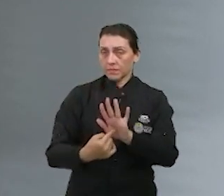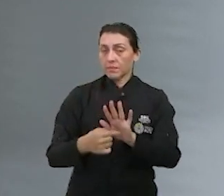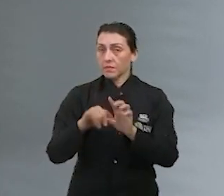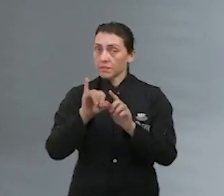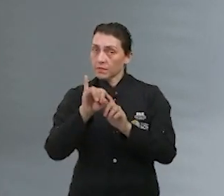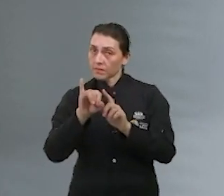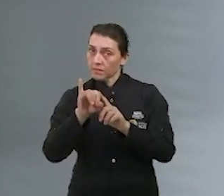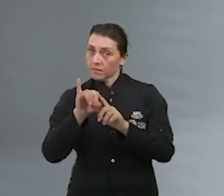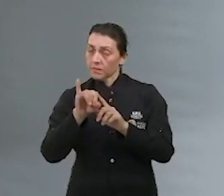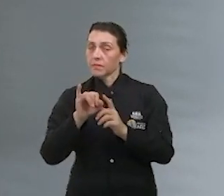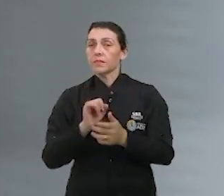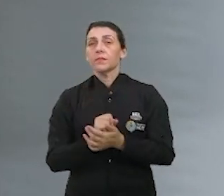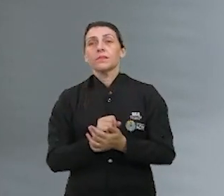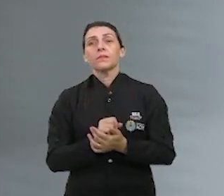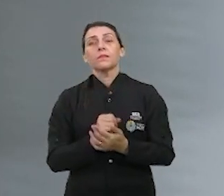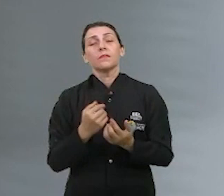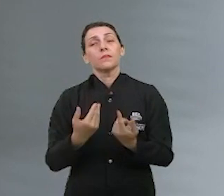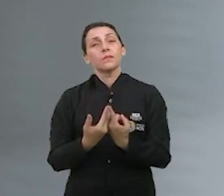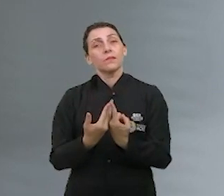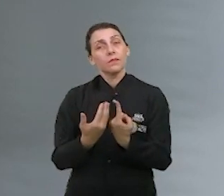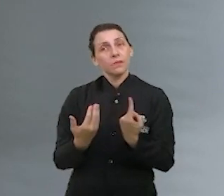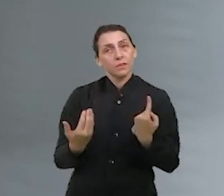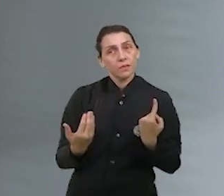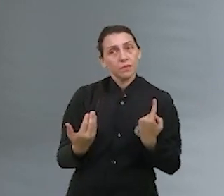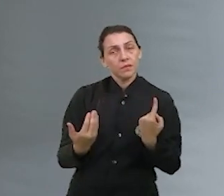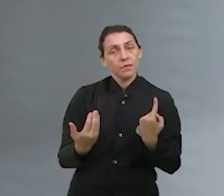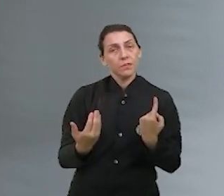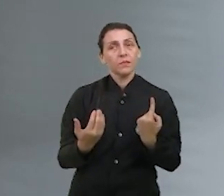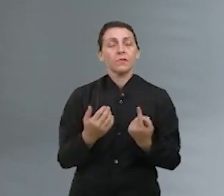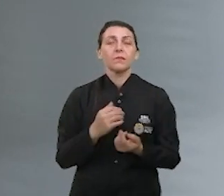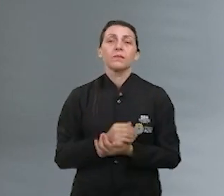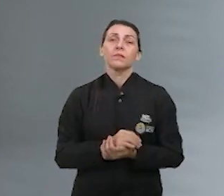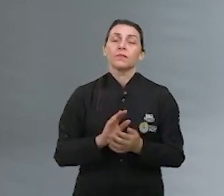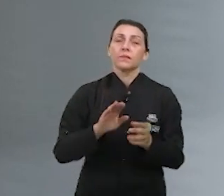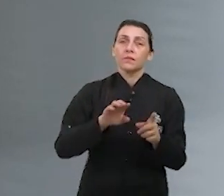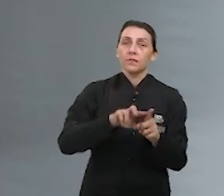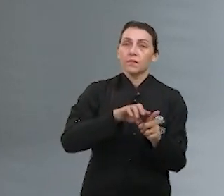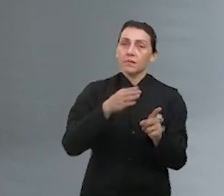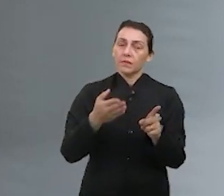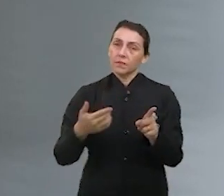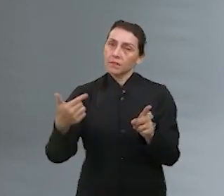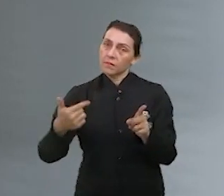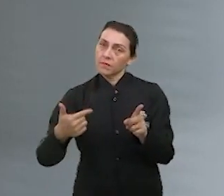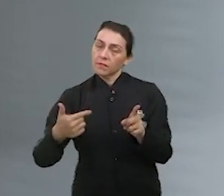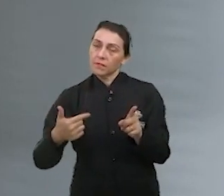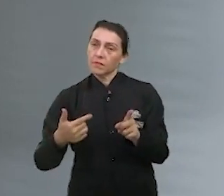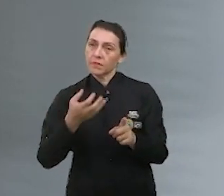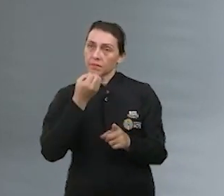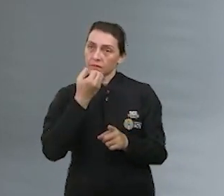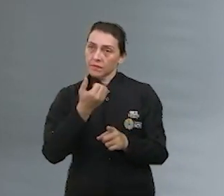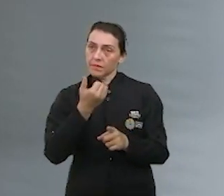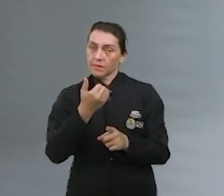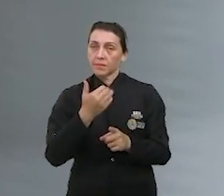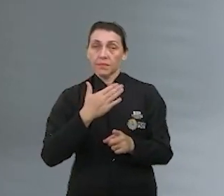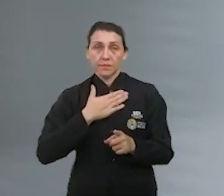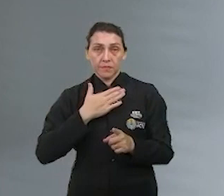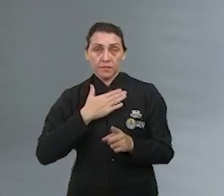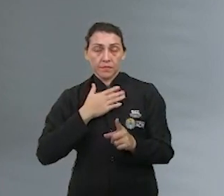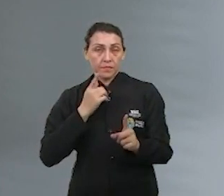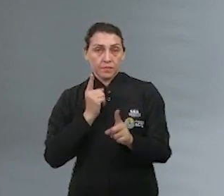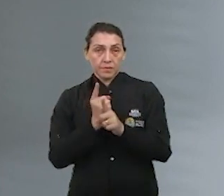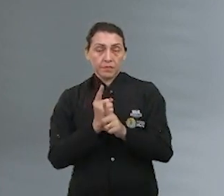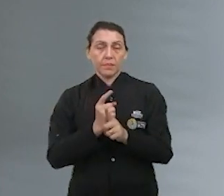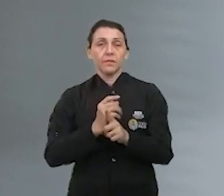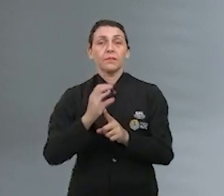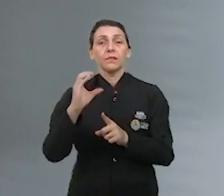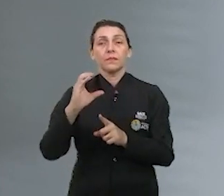I, né? Deixei ele no primeiro membro e os demais no segundo membro, tudo bem? Então, para mim achar a